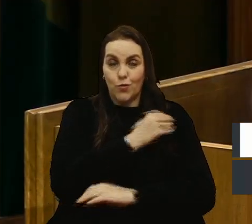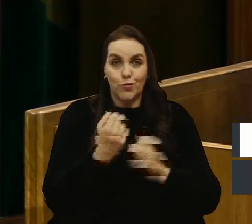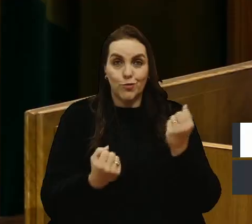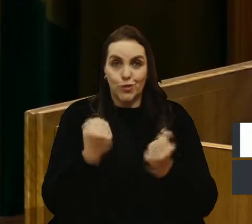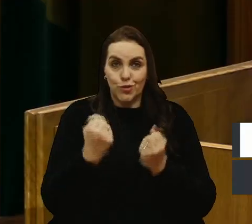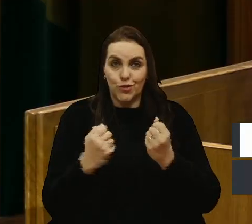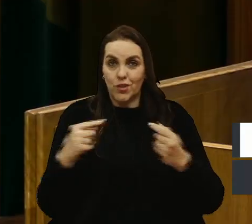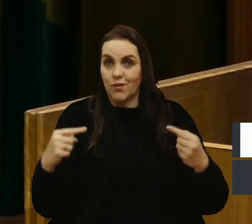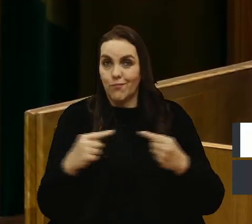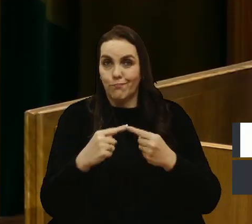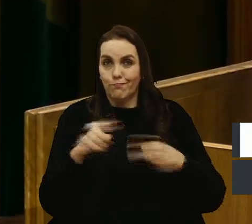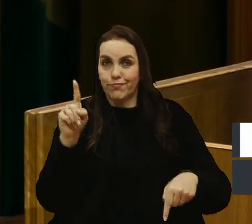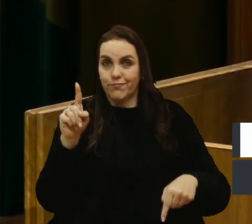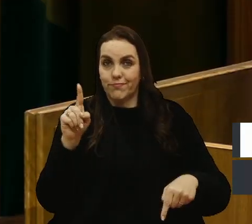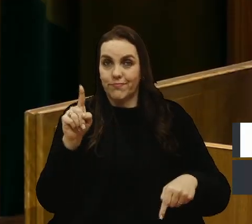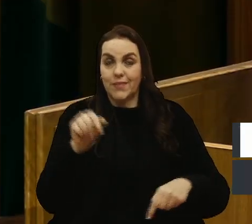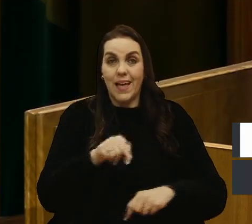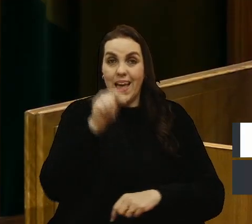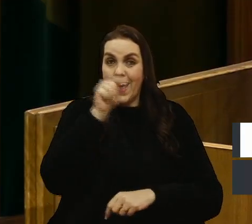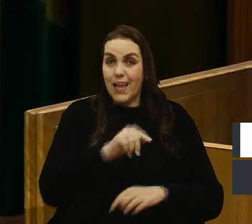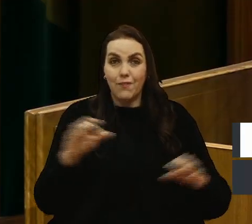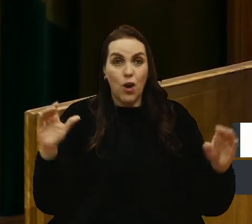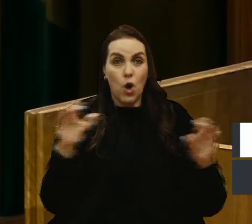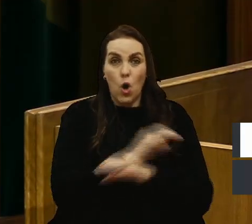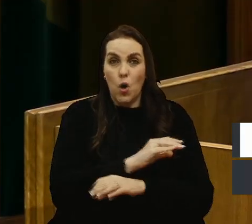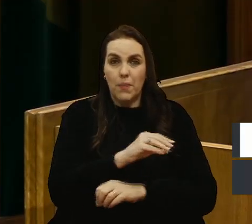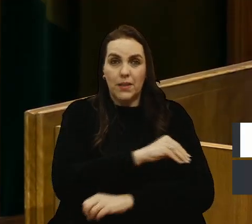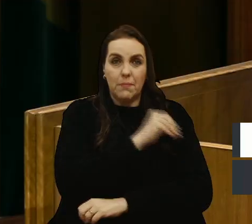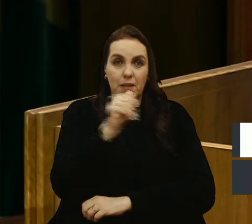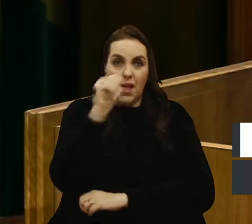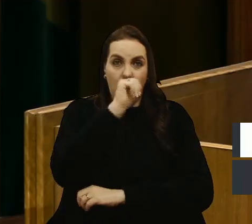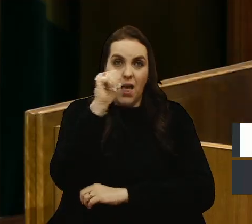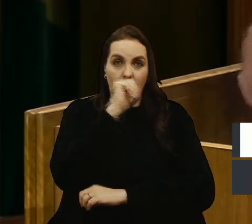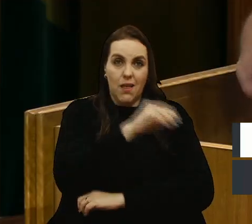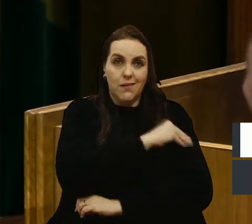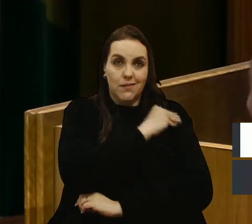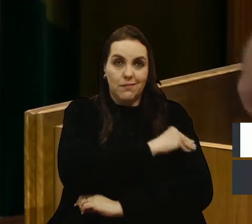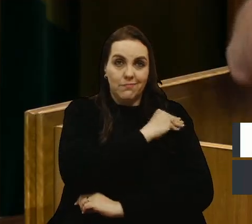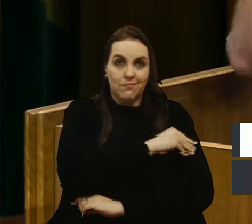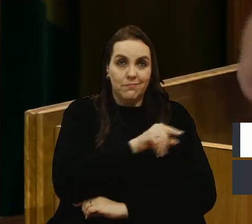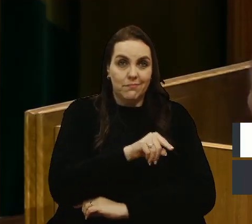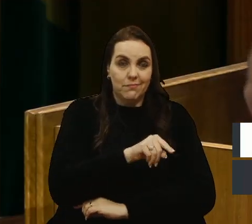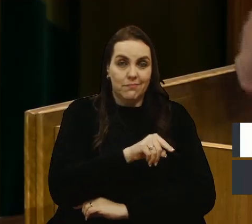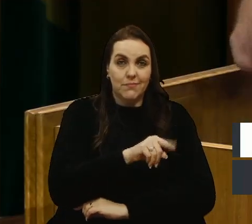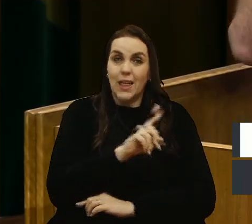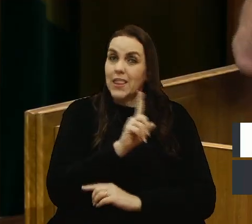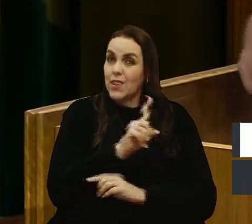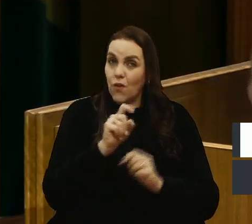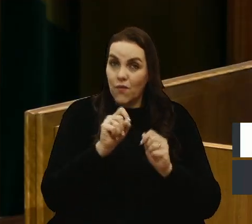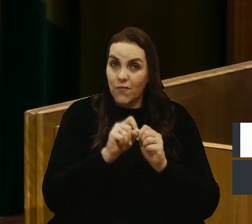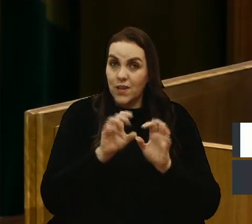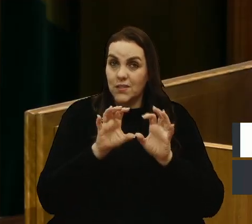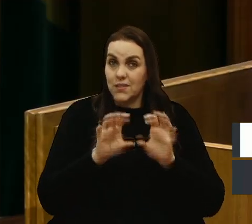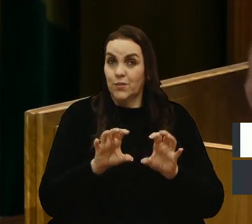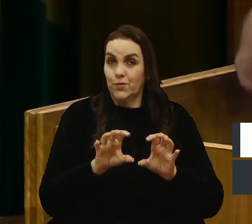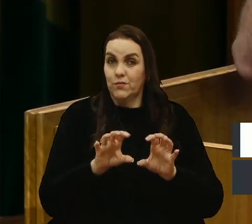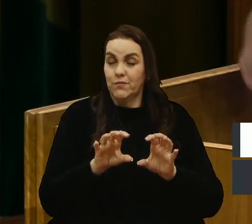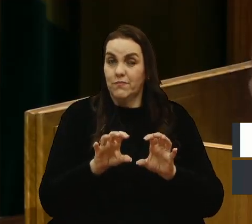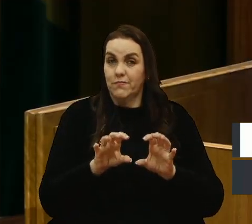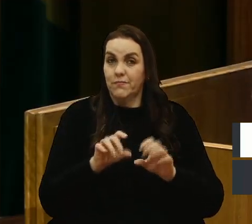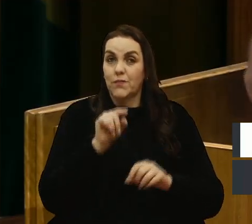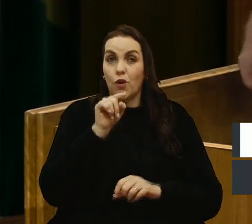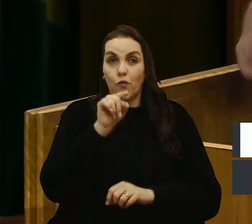combina. Aquele cidadão estava totalmente alcoolizado. Não façam isso.